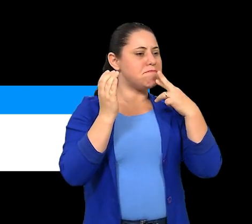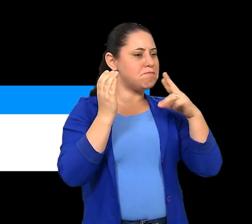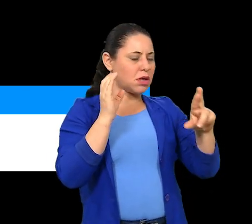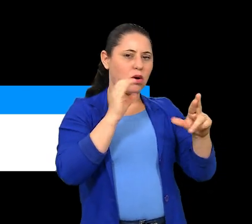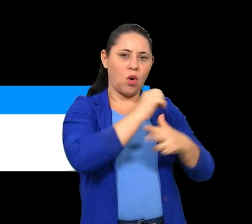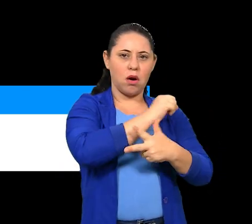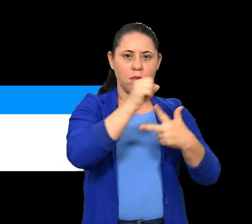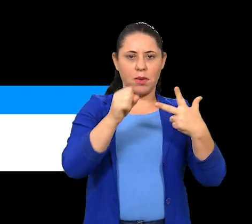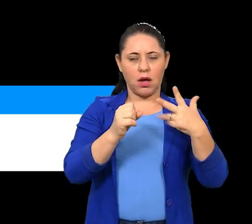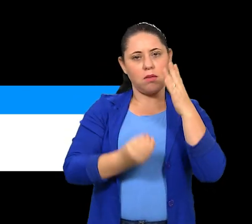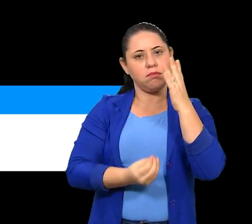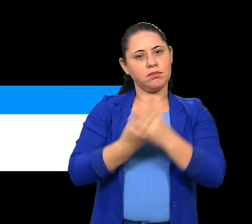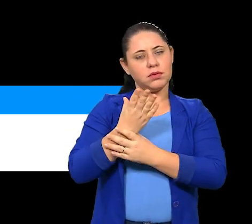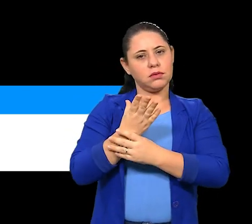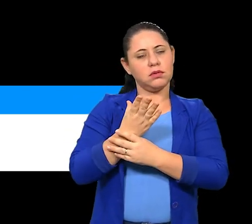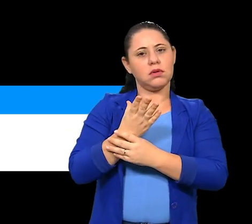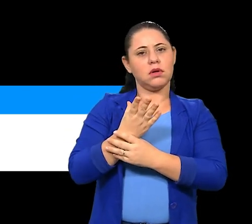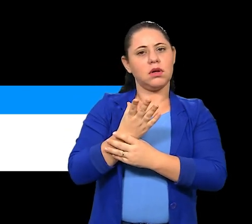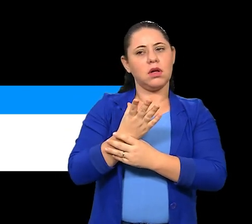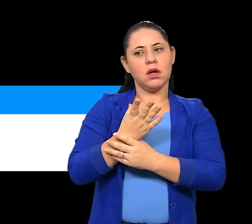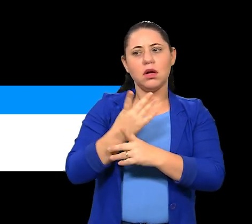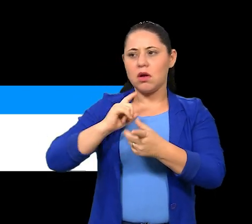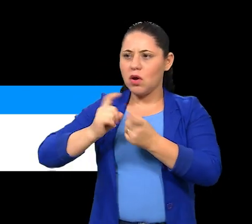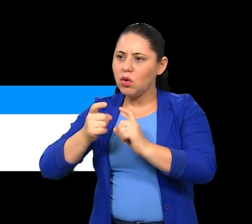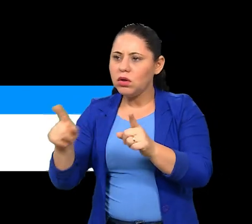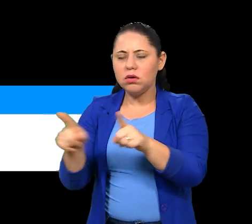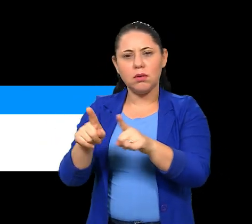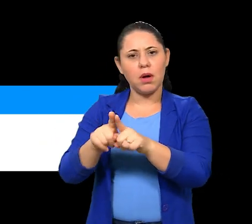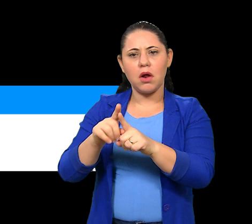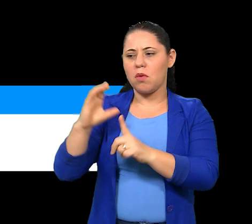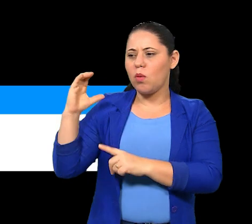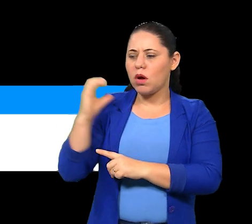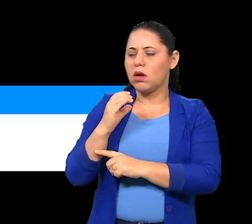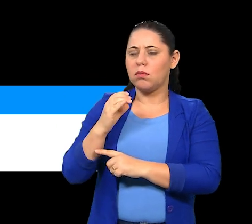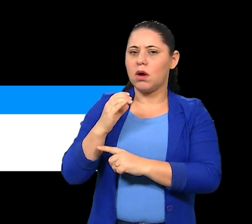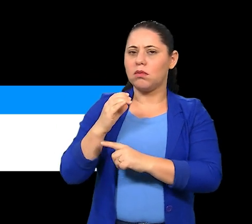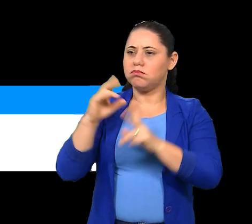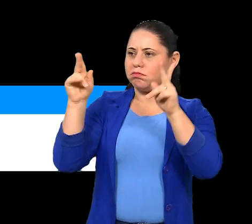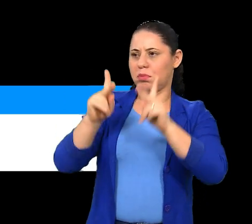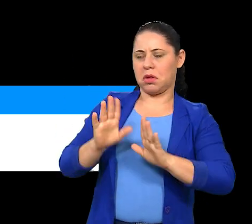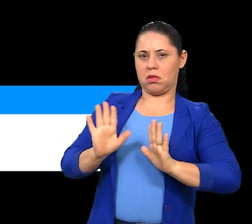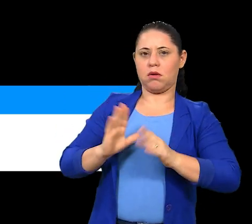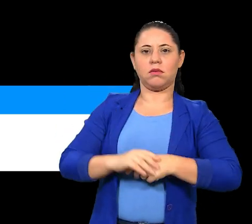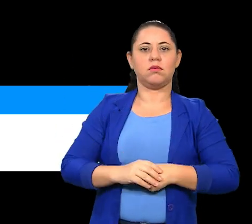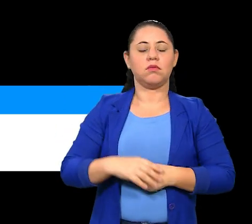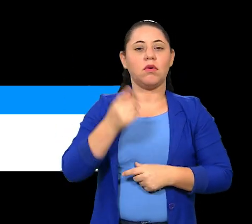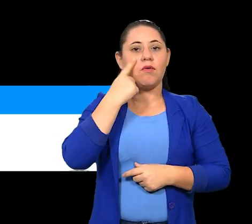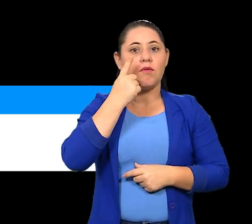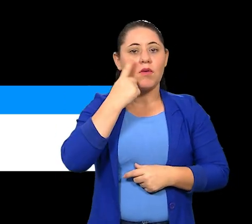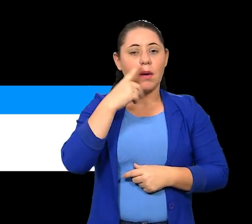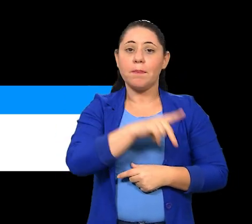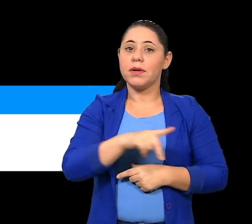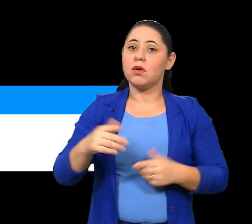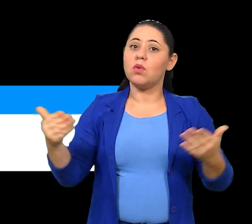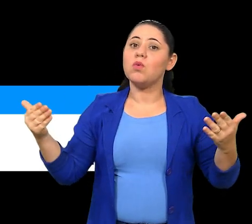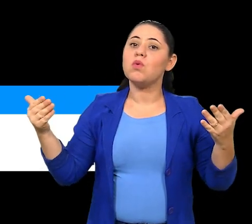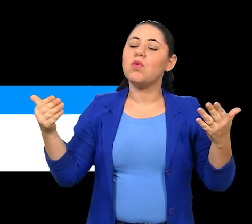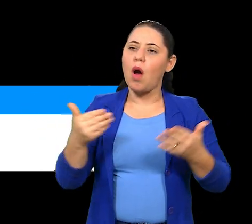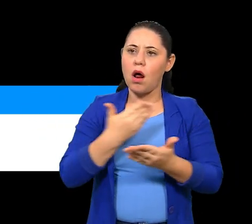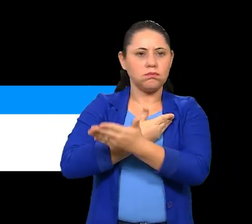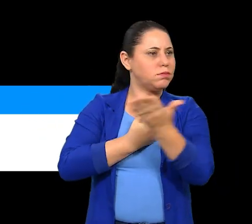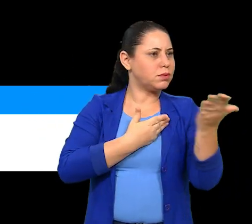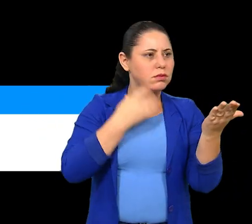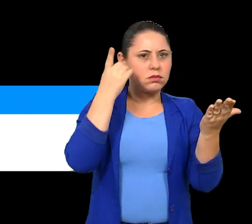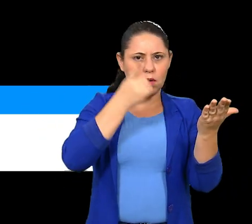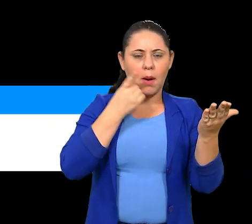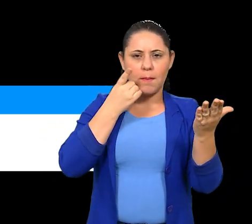crime você criticar os poderes constitucionais e nem se reunir pacificamente o que nós estamos vendo